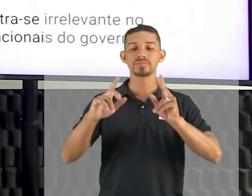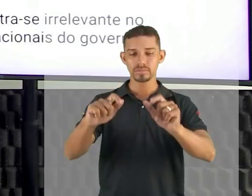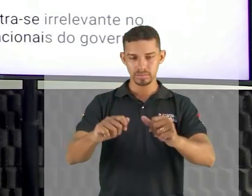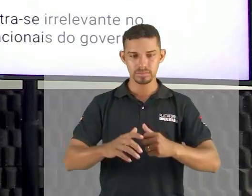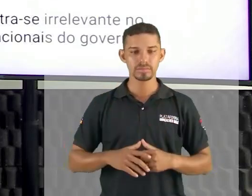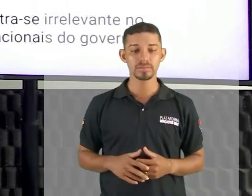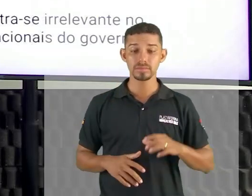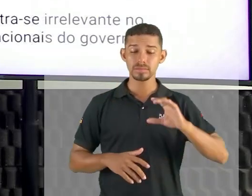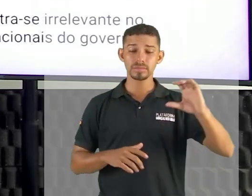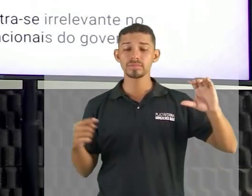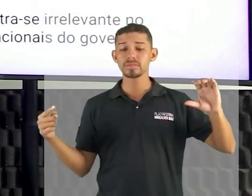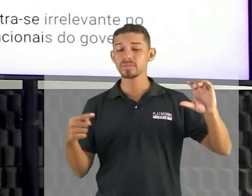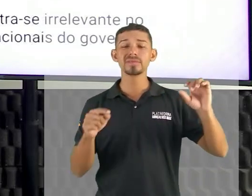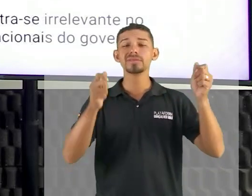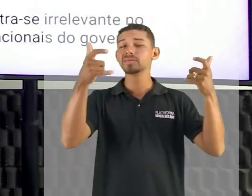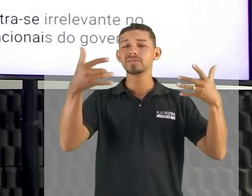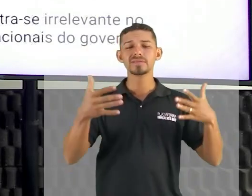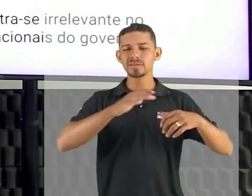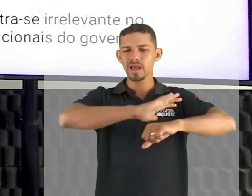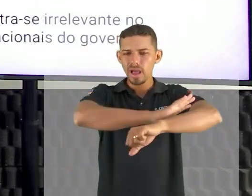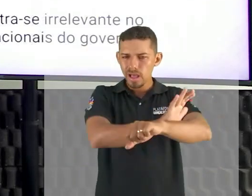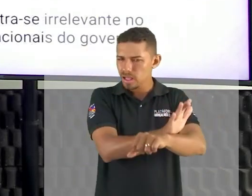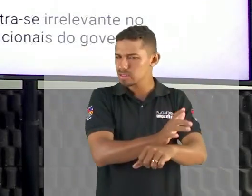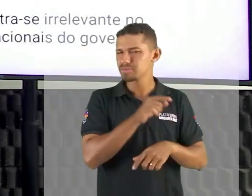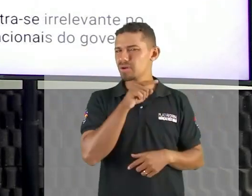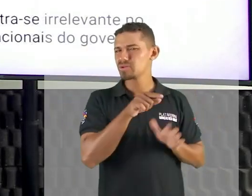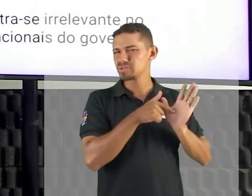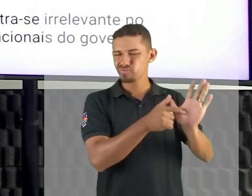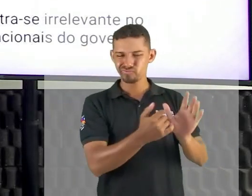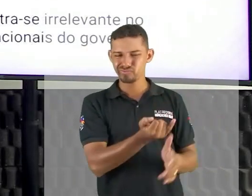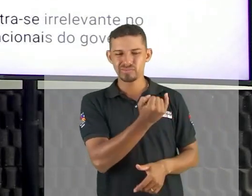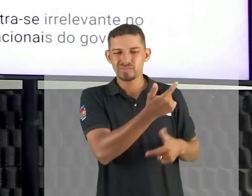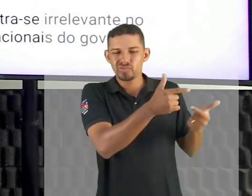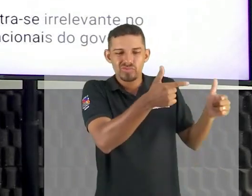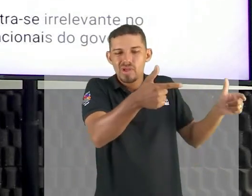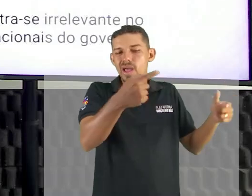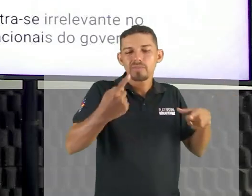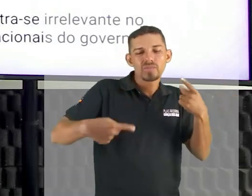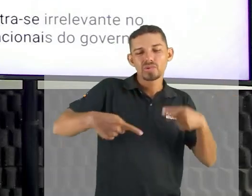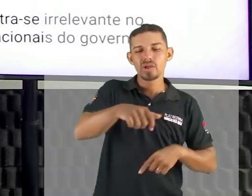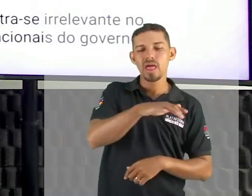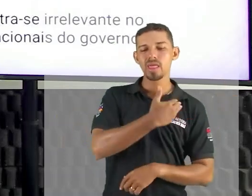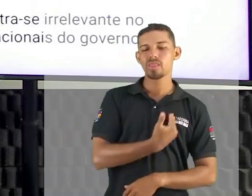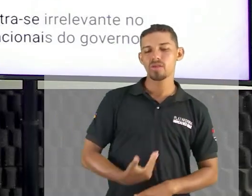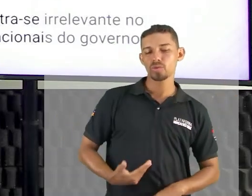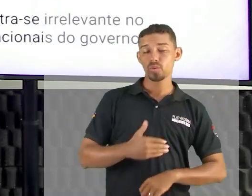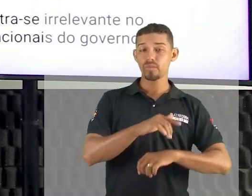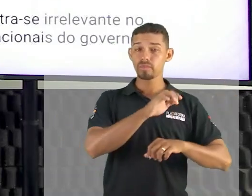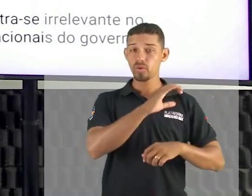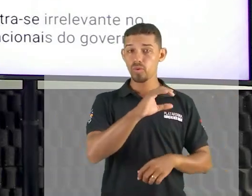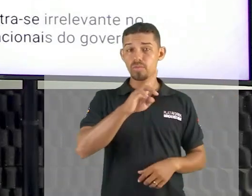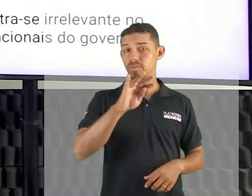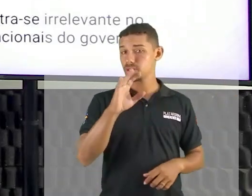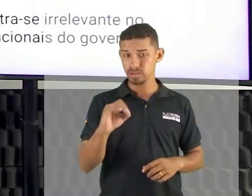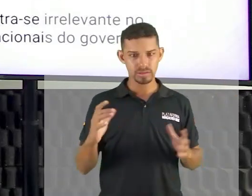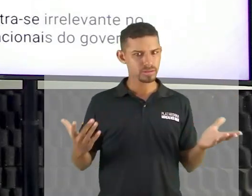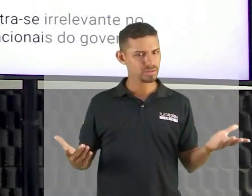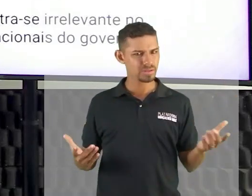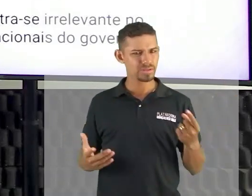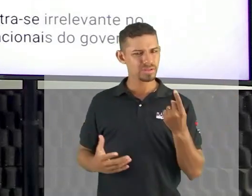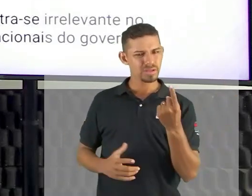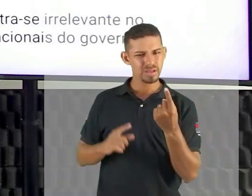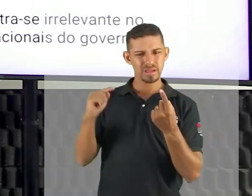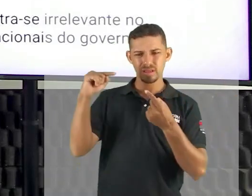C. A questão racial mostra-se irrelevante no caso das políticas educacionais do governo cubano. Cuidado com as palavras, a